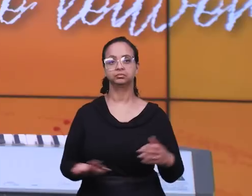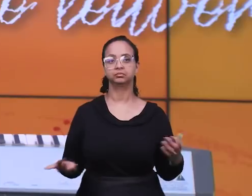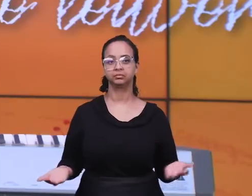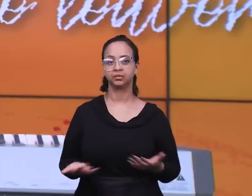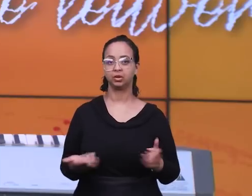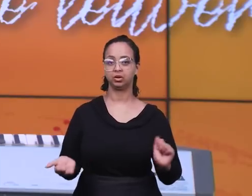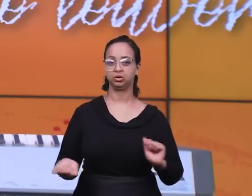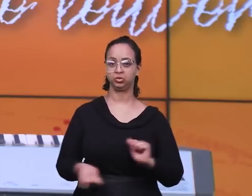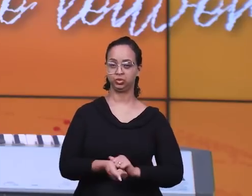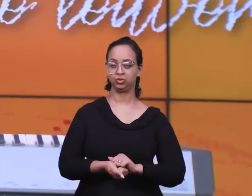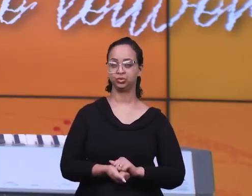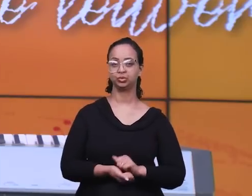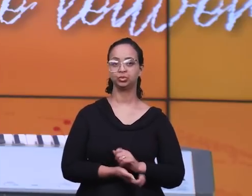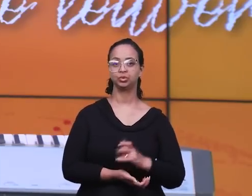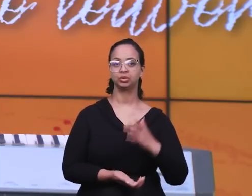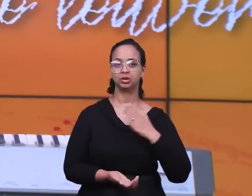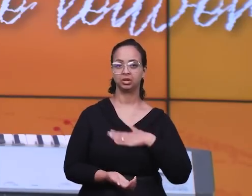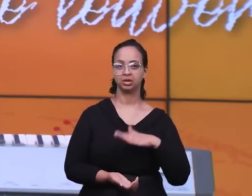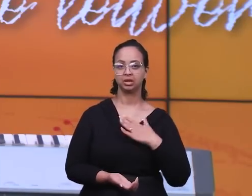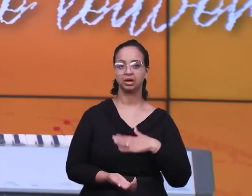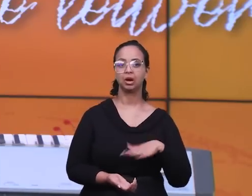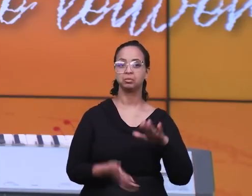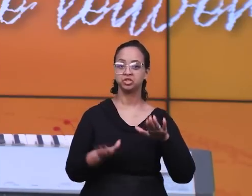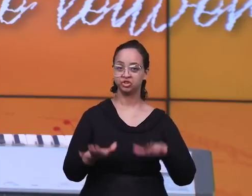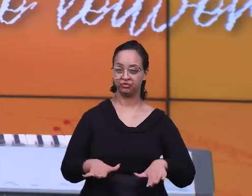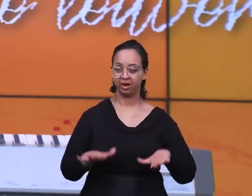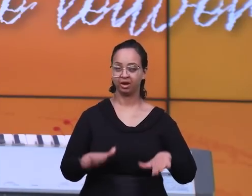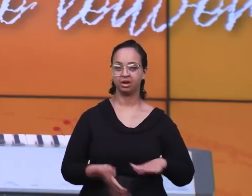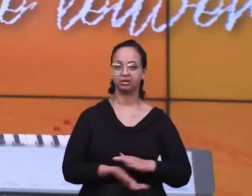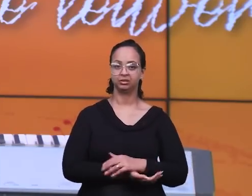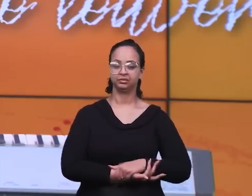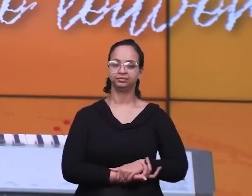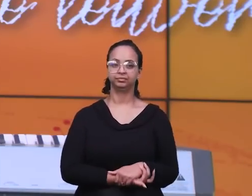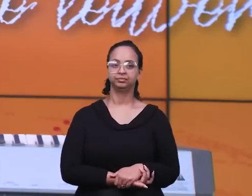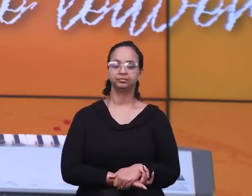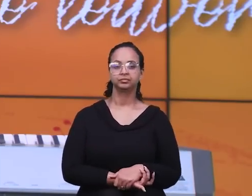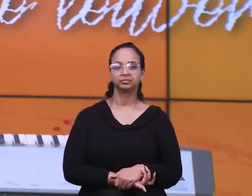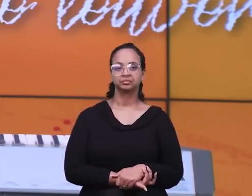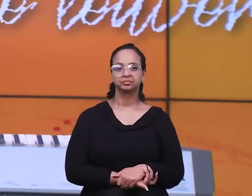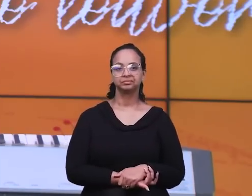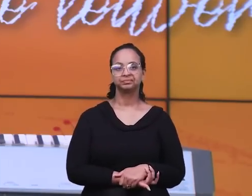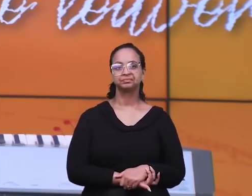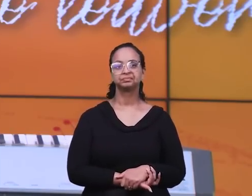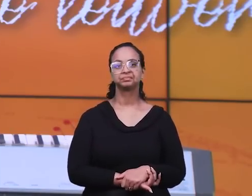E agora, vamos tocar de mãos juntas. Dessa primeira vez, devagar.